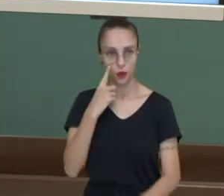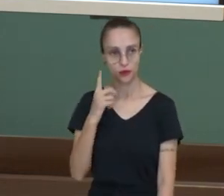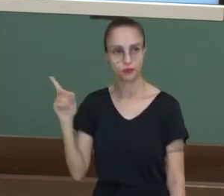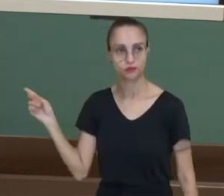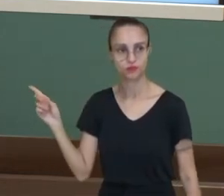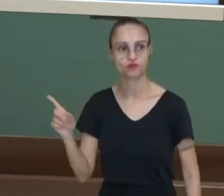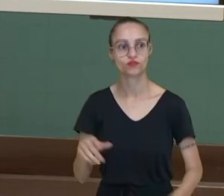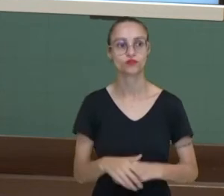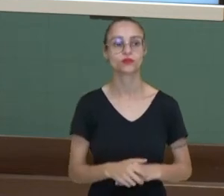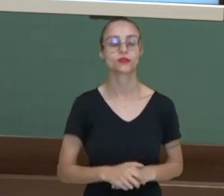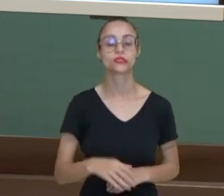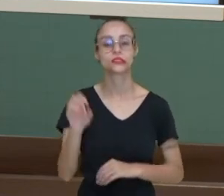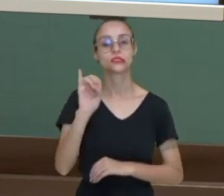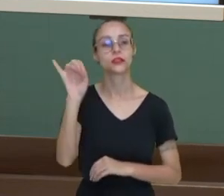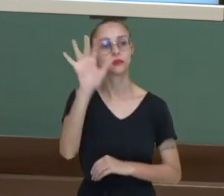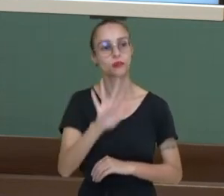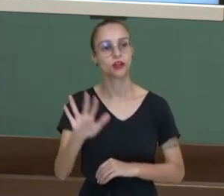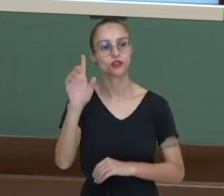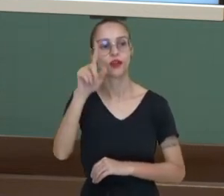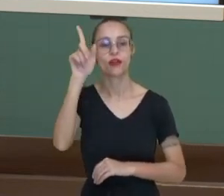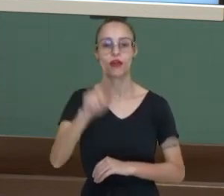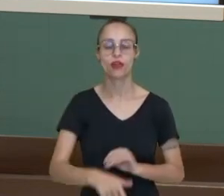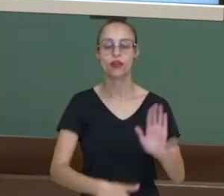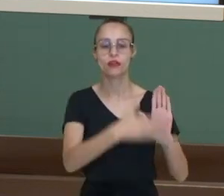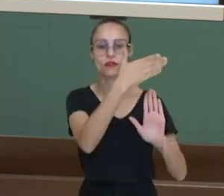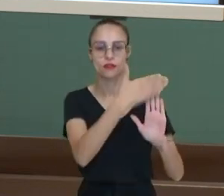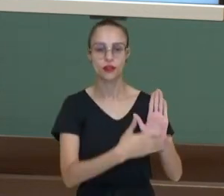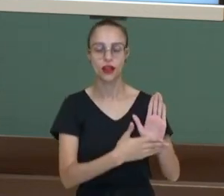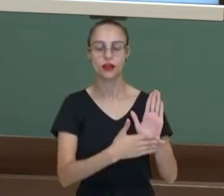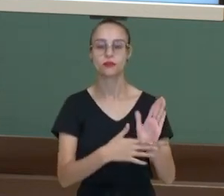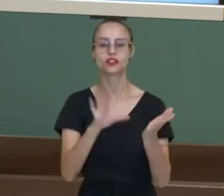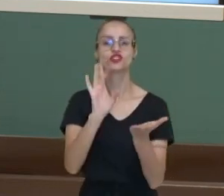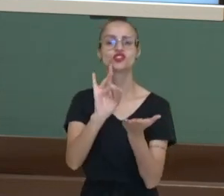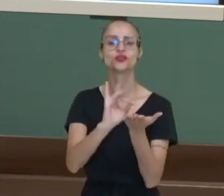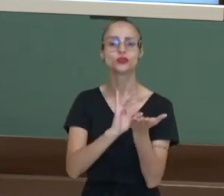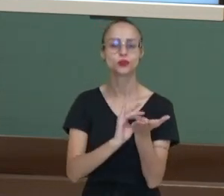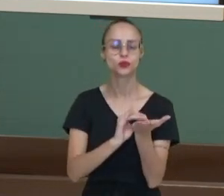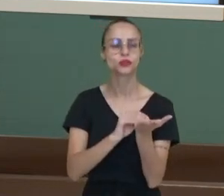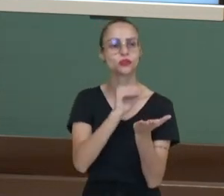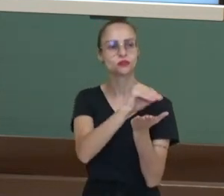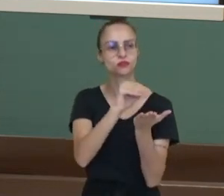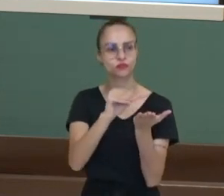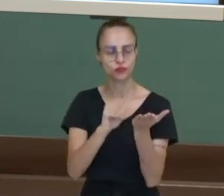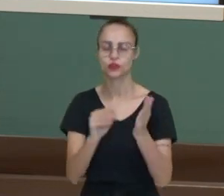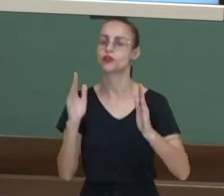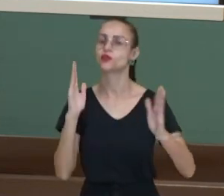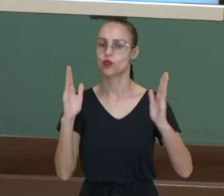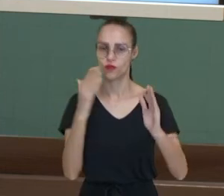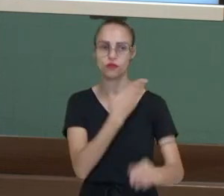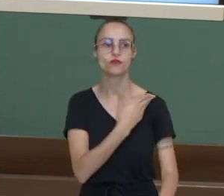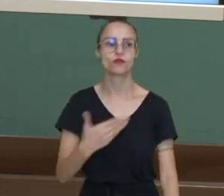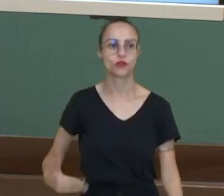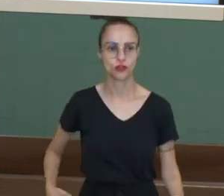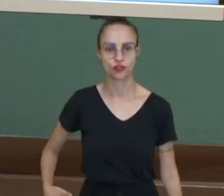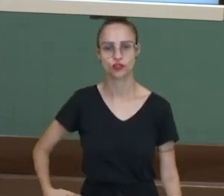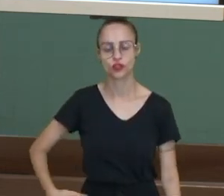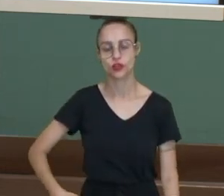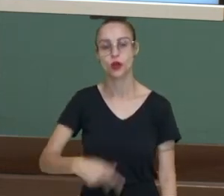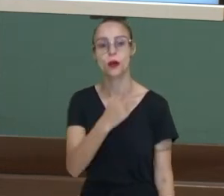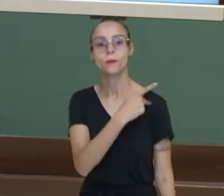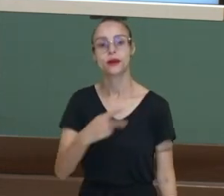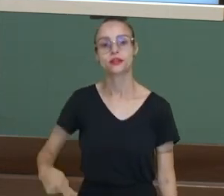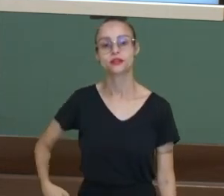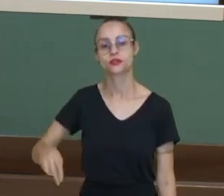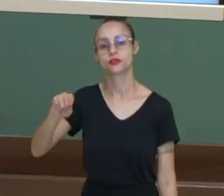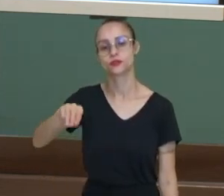nela. Essa imagem é da capa de um álbum de figurinhas que foi veiculado durante o governo do presidente